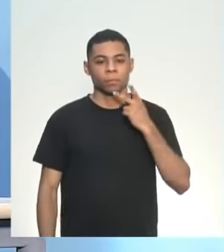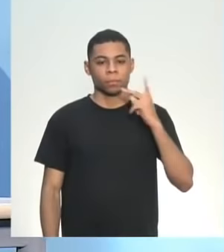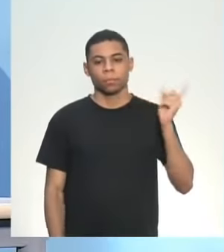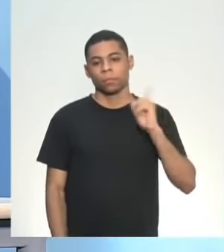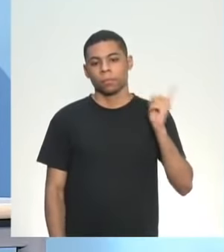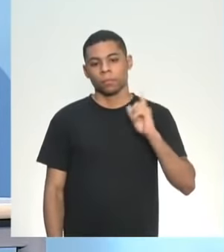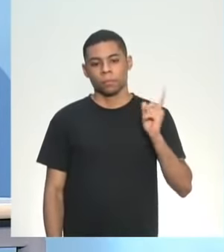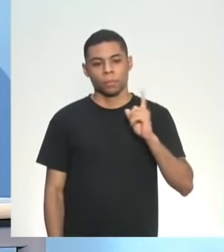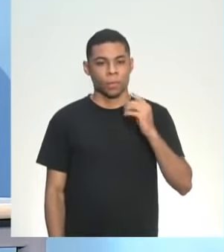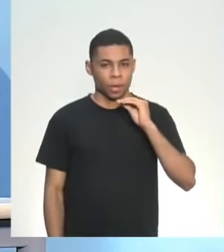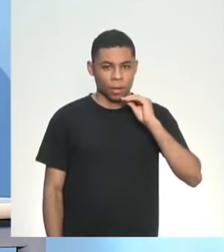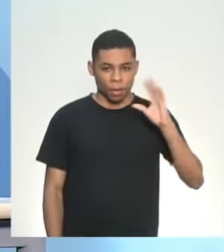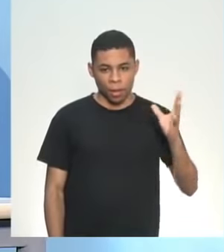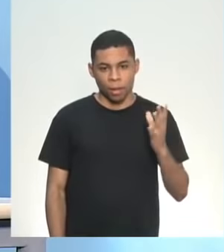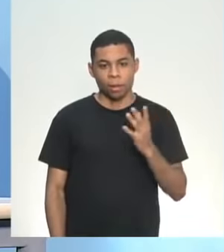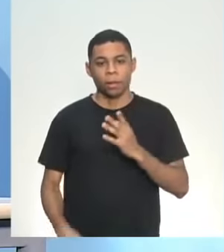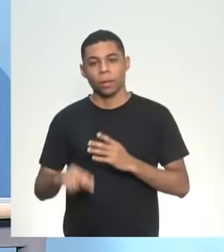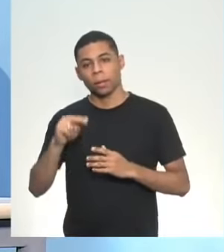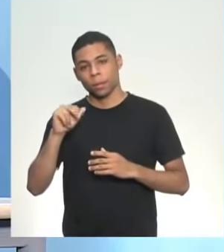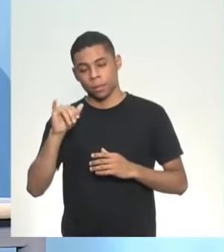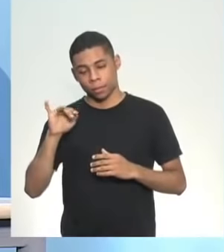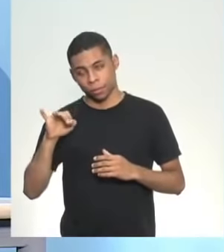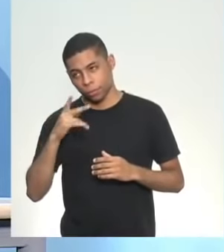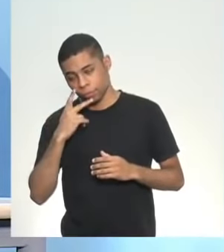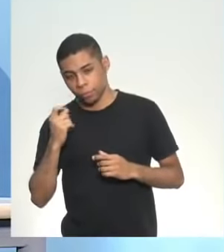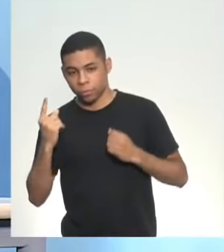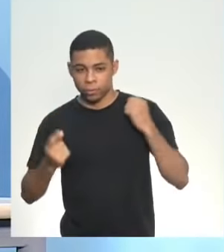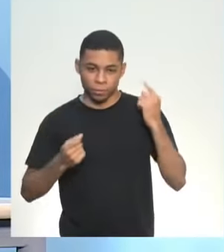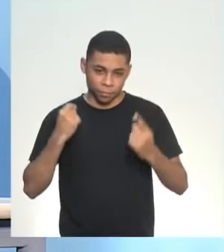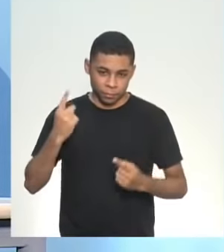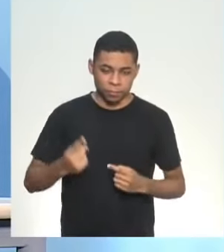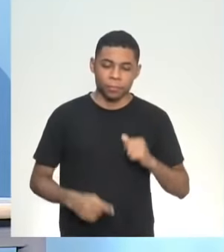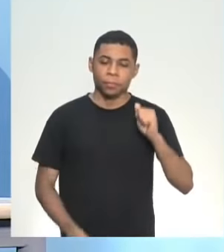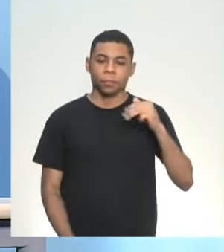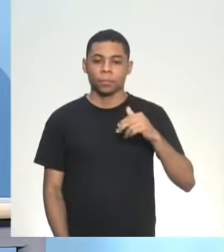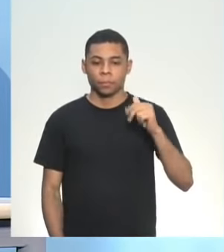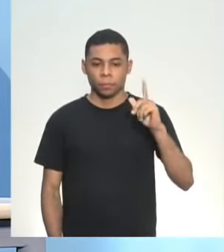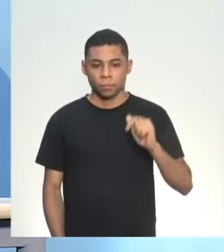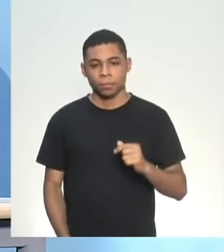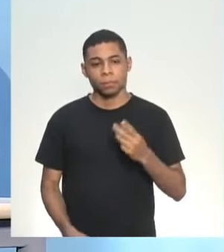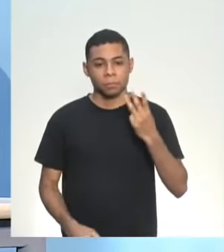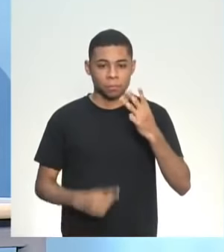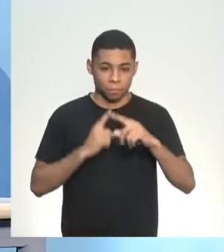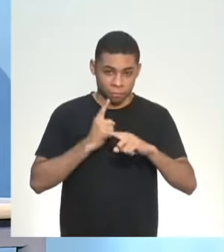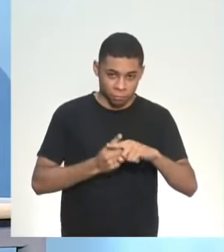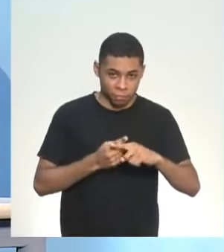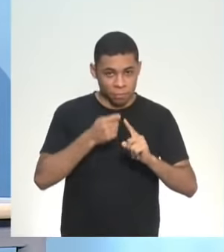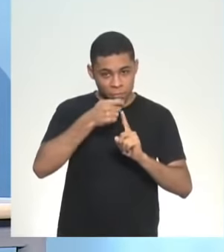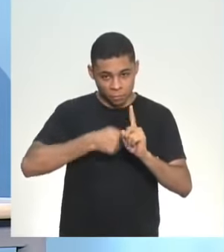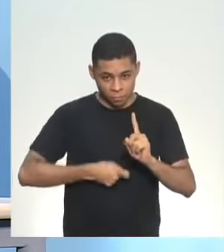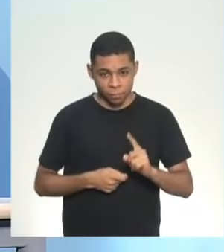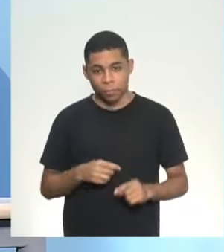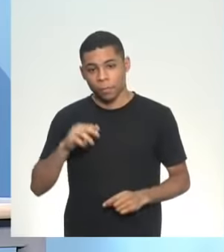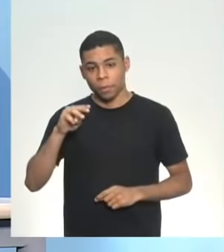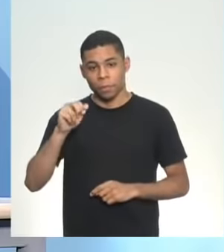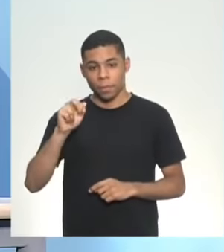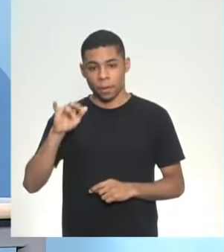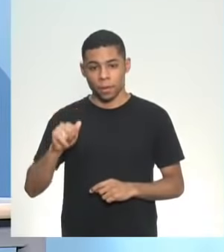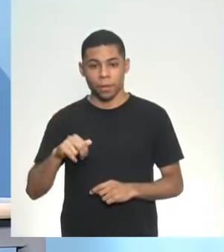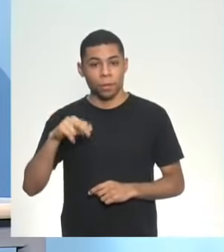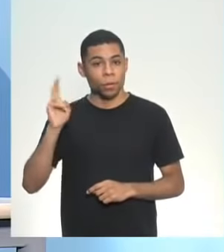ver-lhe a Neide sometimes Amanda Three Times on fun a